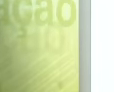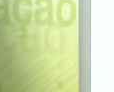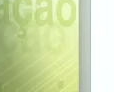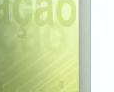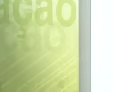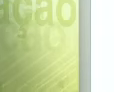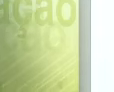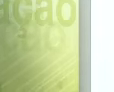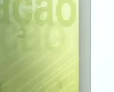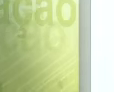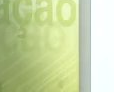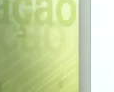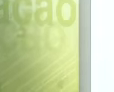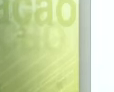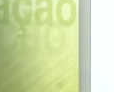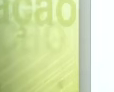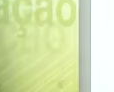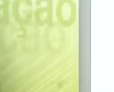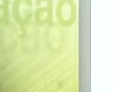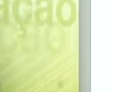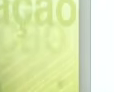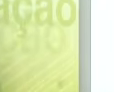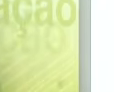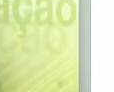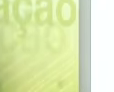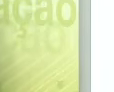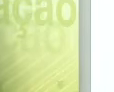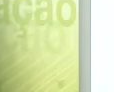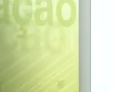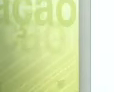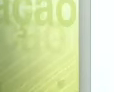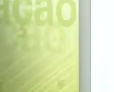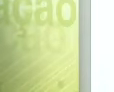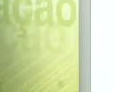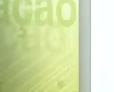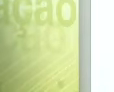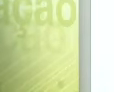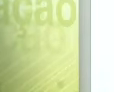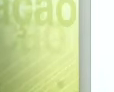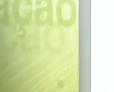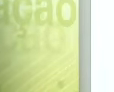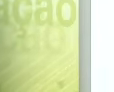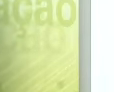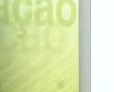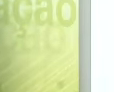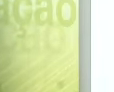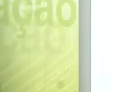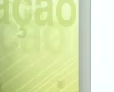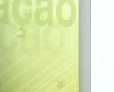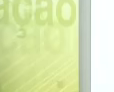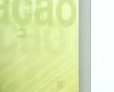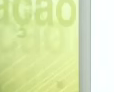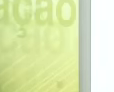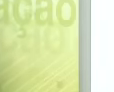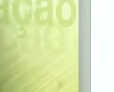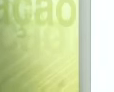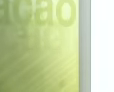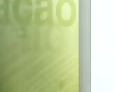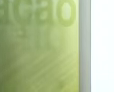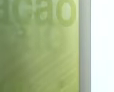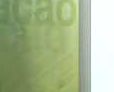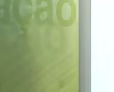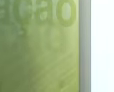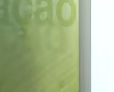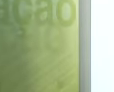através de Ajax, que é uma outra tecnologia e é importante que vocês pesquisem. Então, a Action tem 2 características.